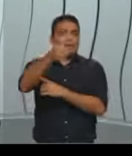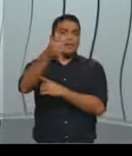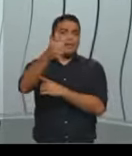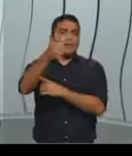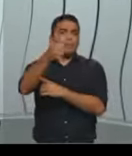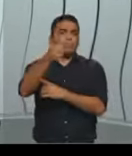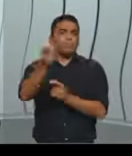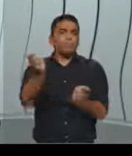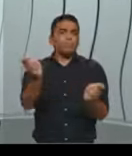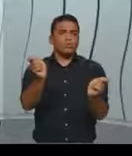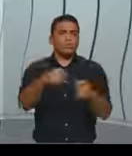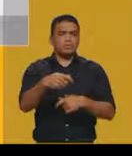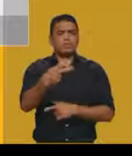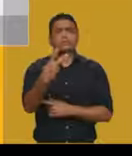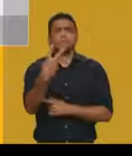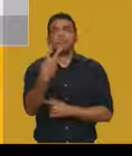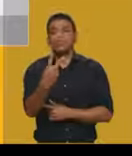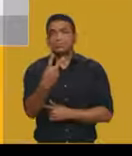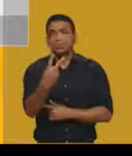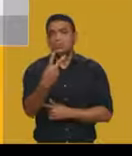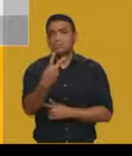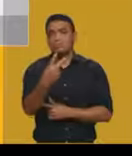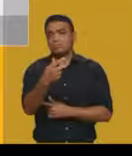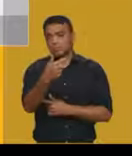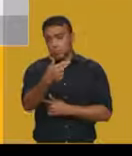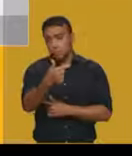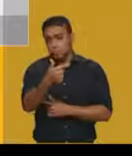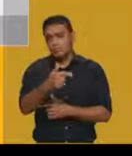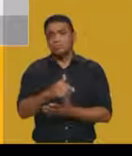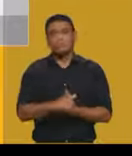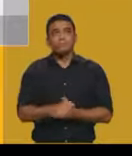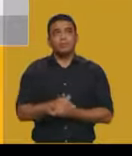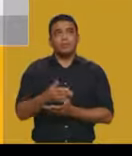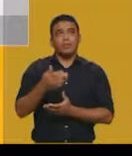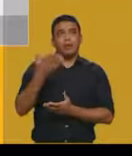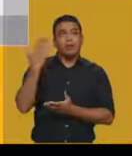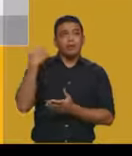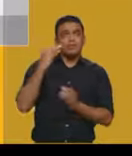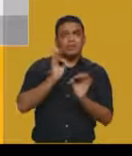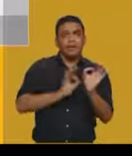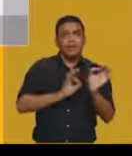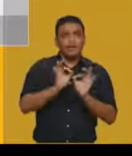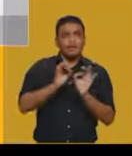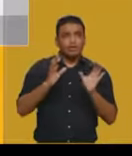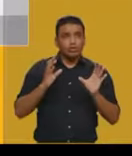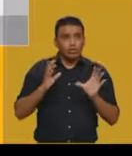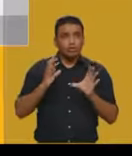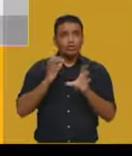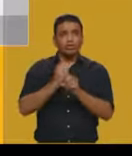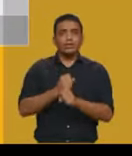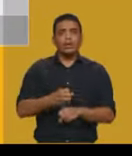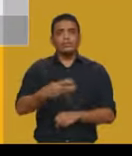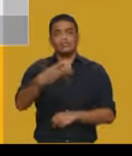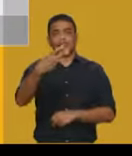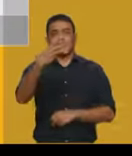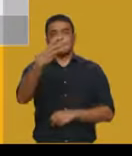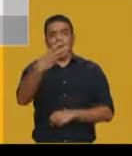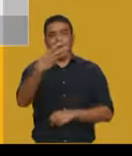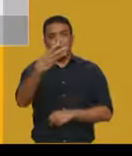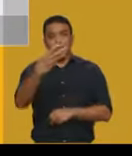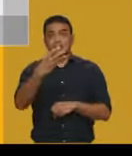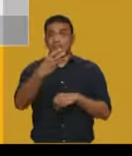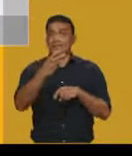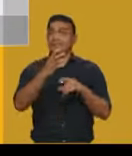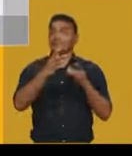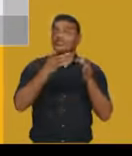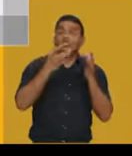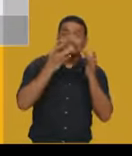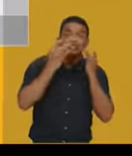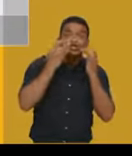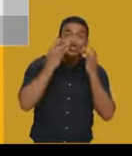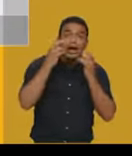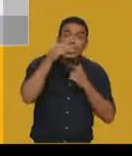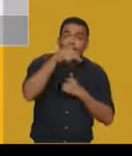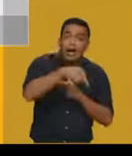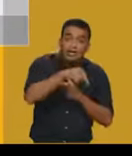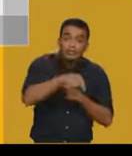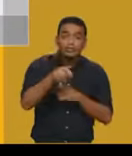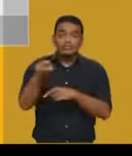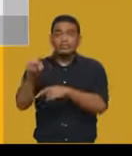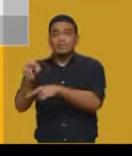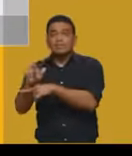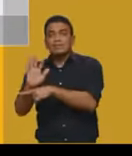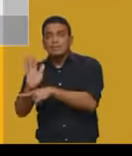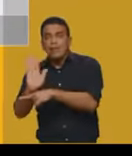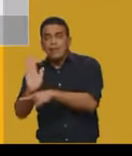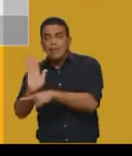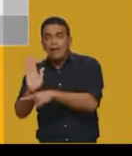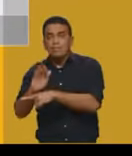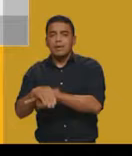2 possibilidades. Naquela lá do arranjo, ela tinha um total de 3, porque era cinema e teatro, tá? Então, guarda aí.